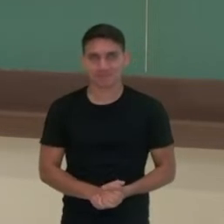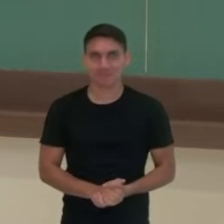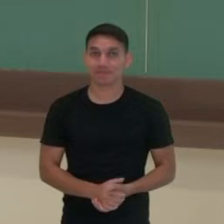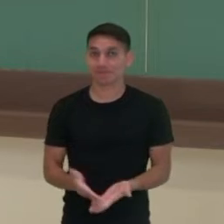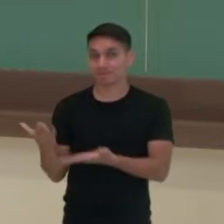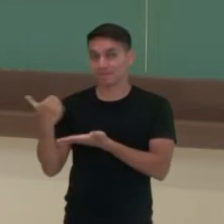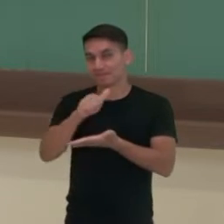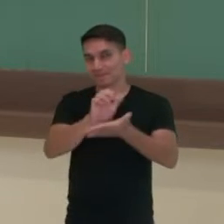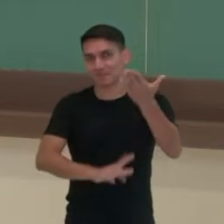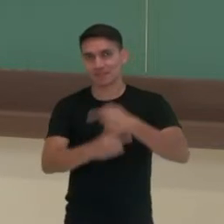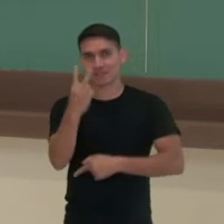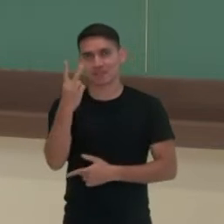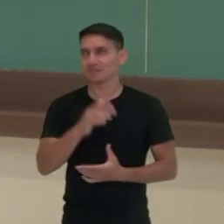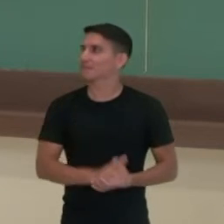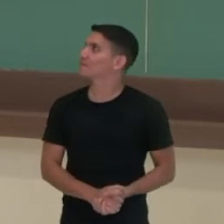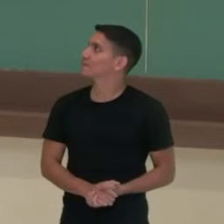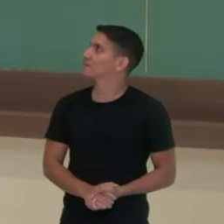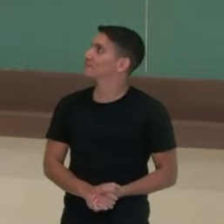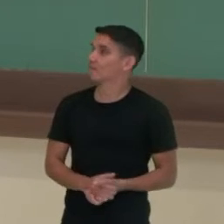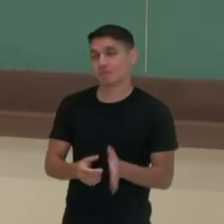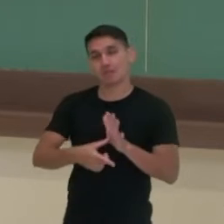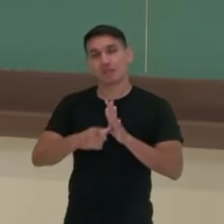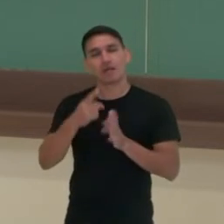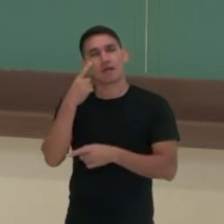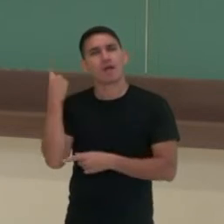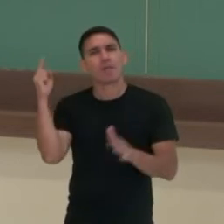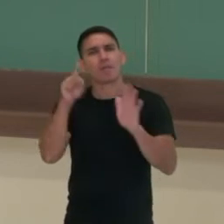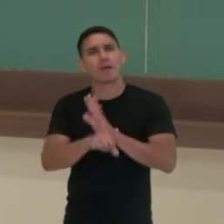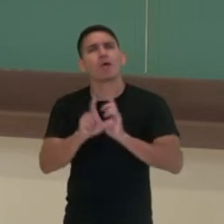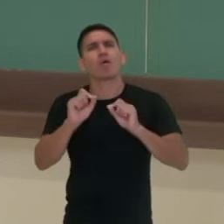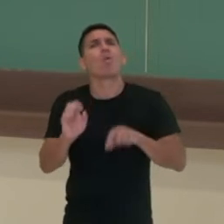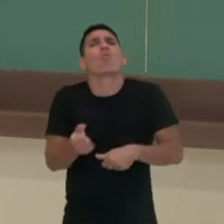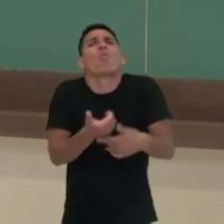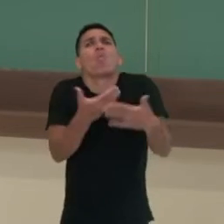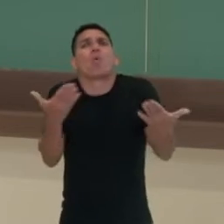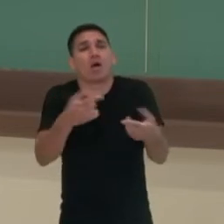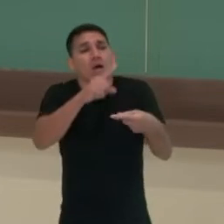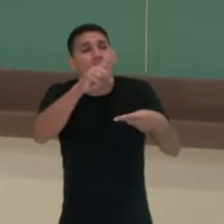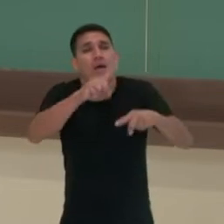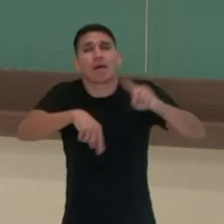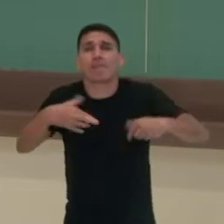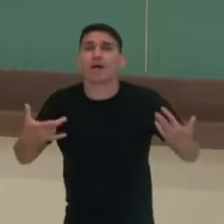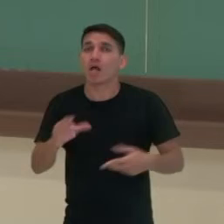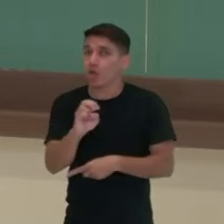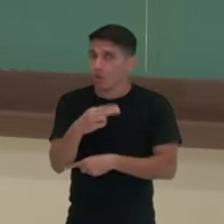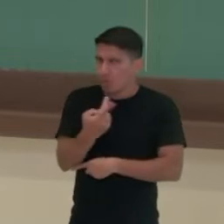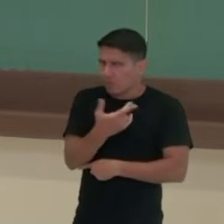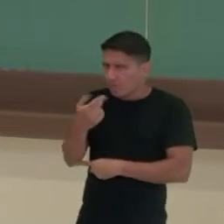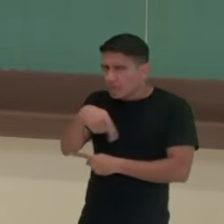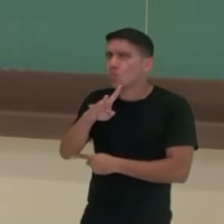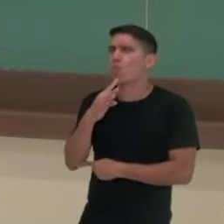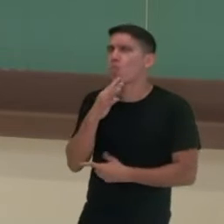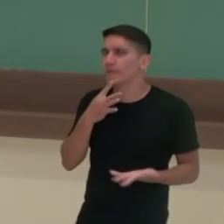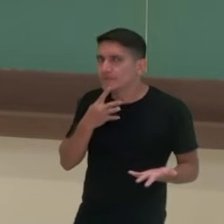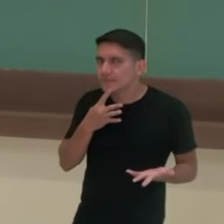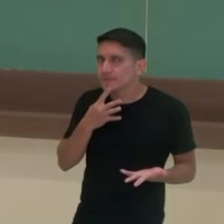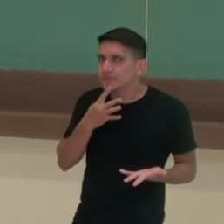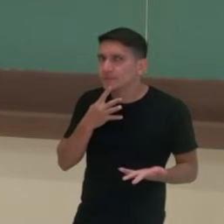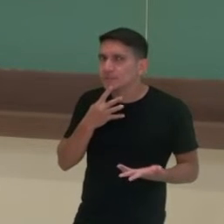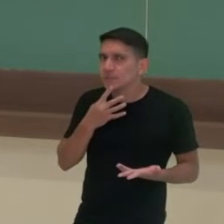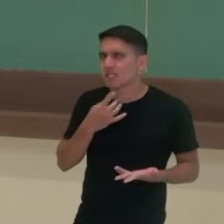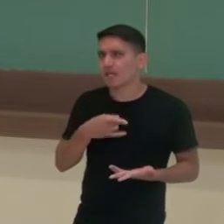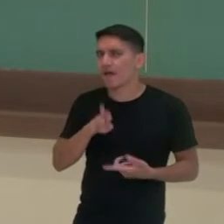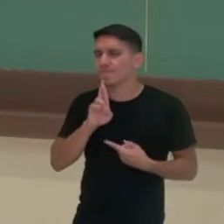E a gente chega no nosso segundo exercício antes de continuar. Quais equipamentos ou aparelhos de ginástica você conhece? Cite pelo